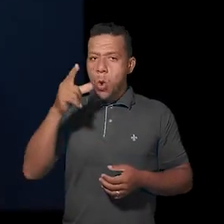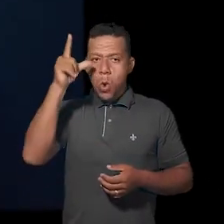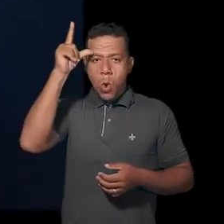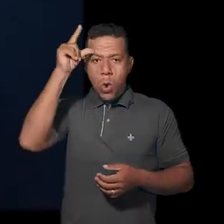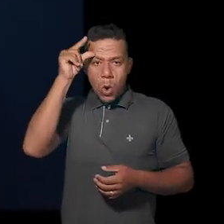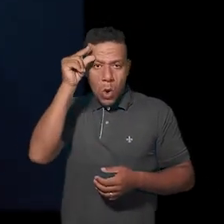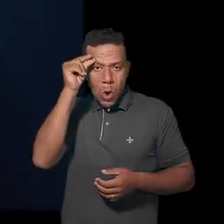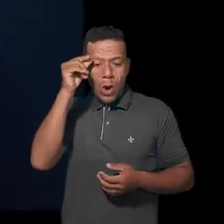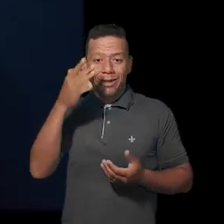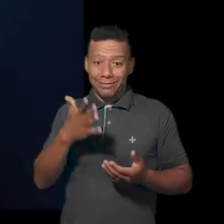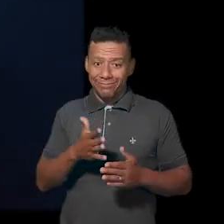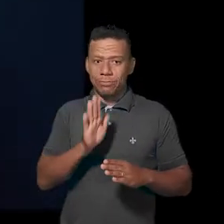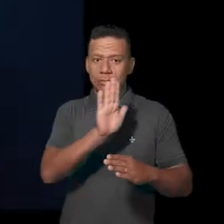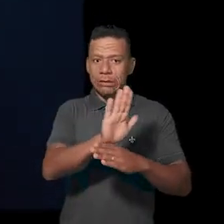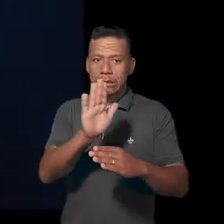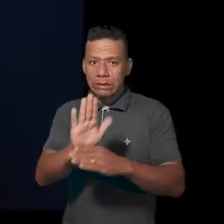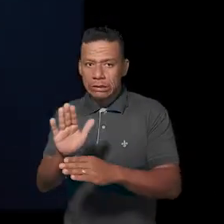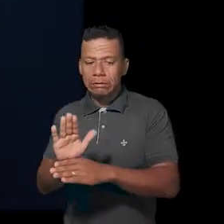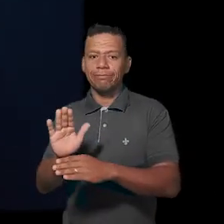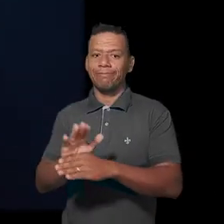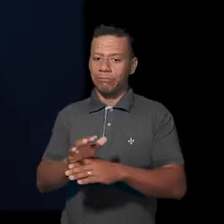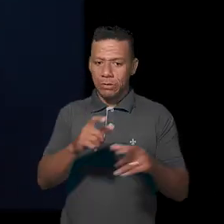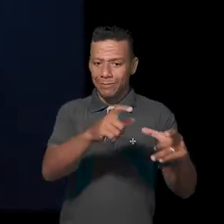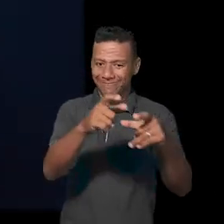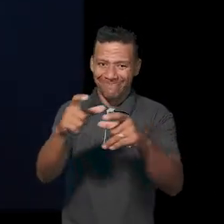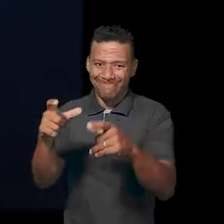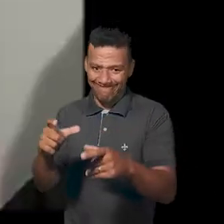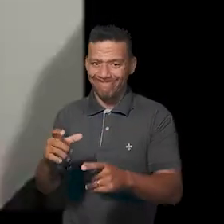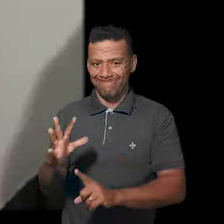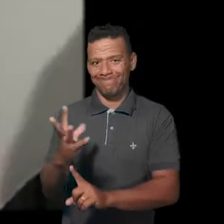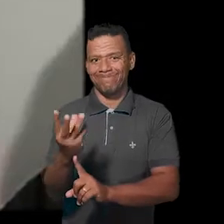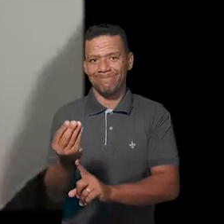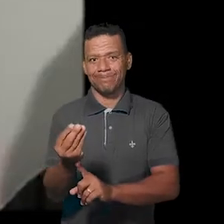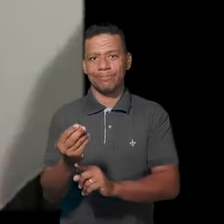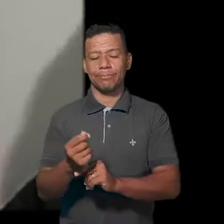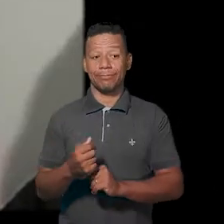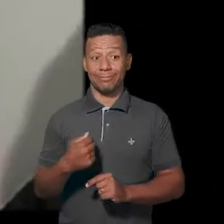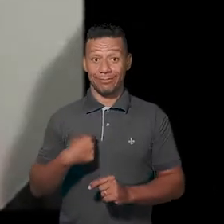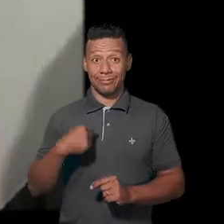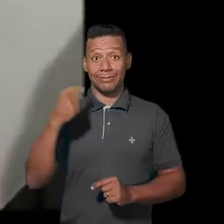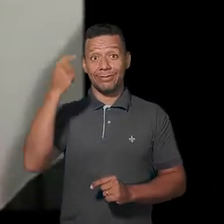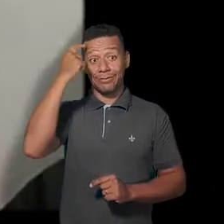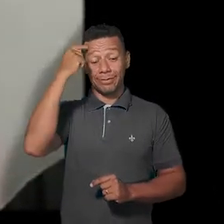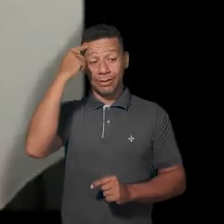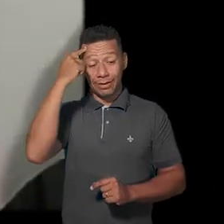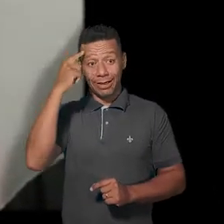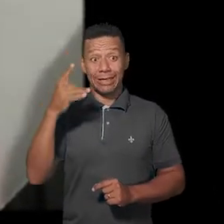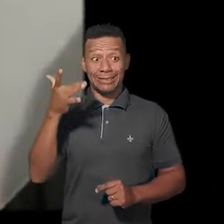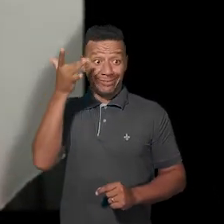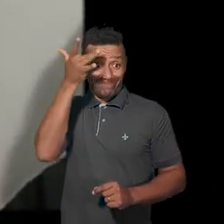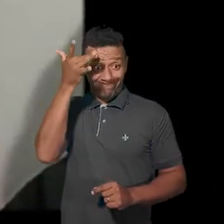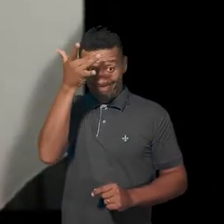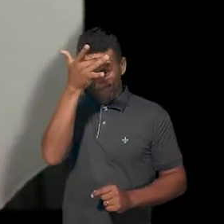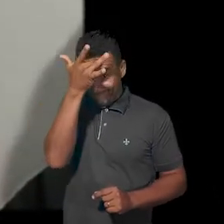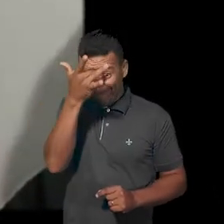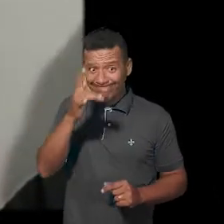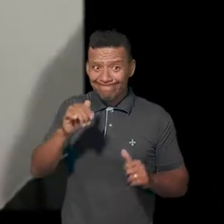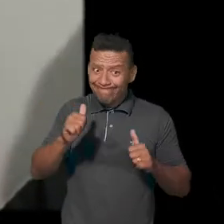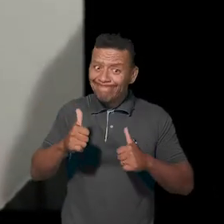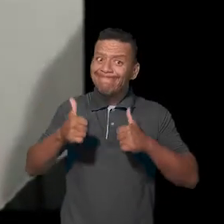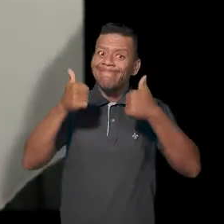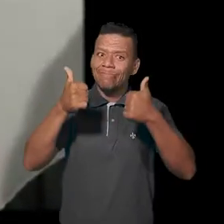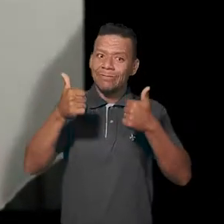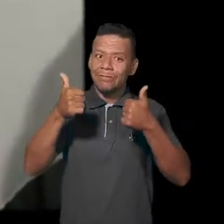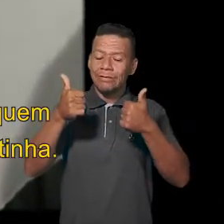isso, né? Por dar oportunidades para diversas classes artísticas. Então, eu acho que como saúde mental foi muito importante,